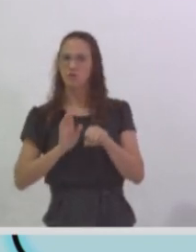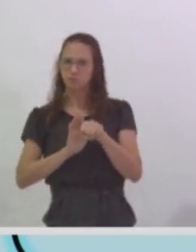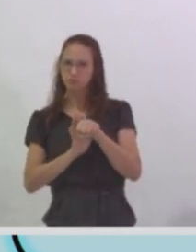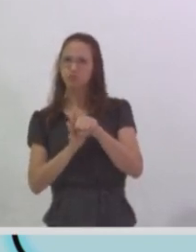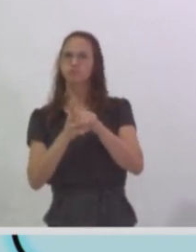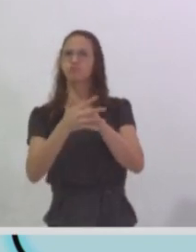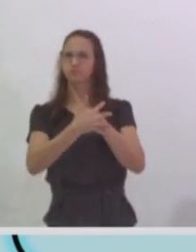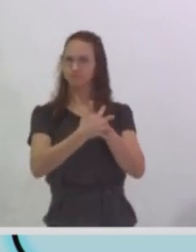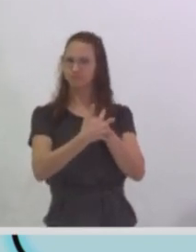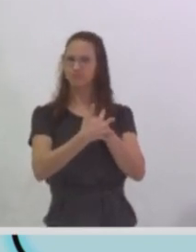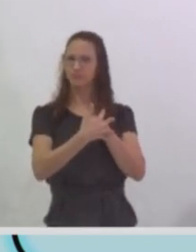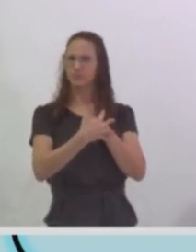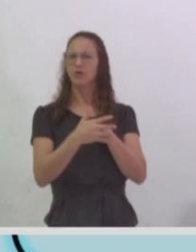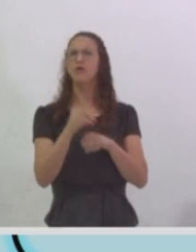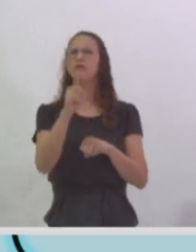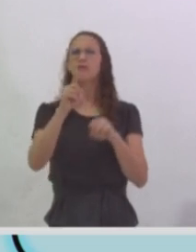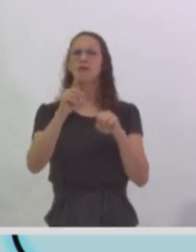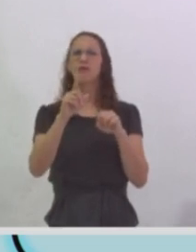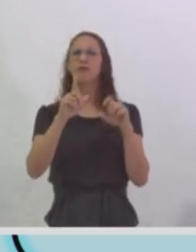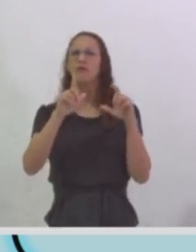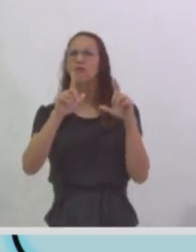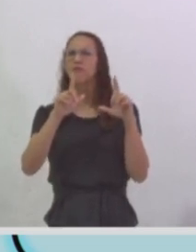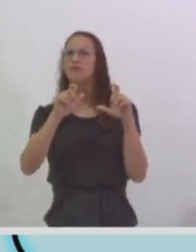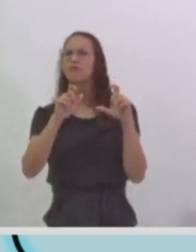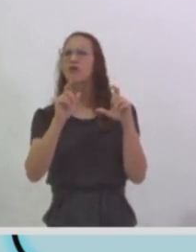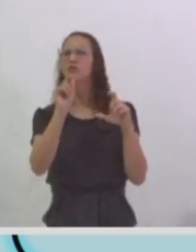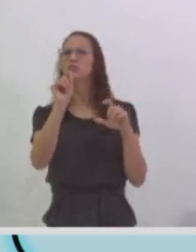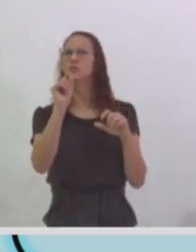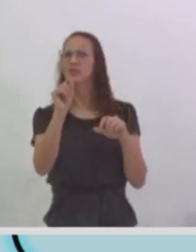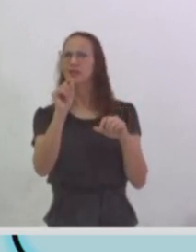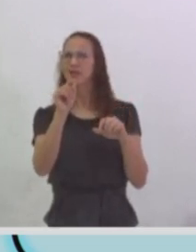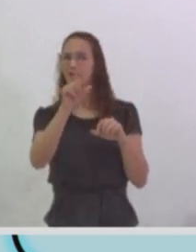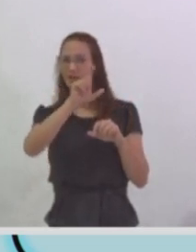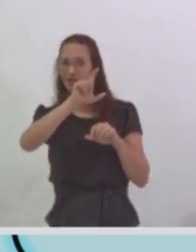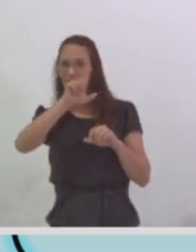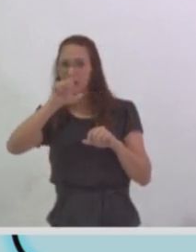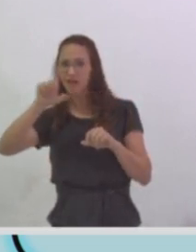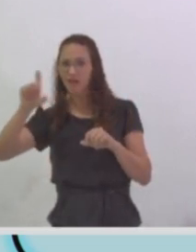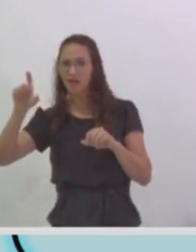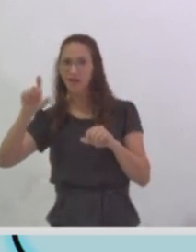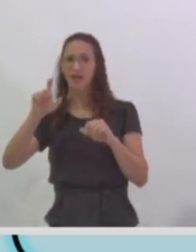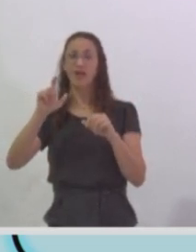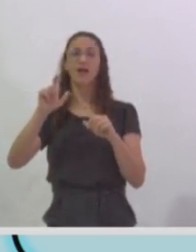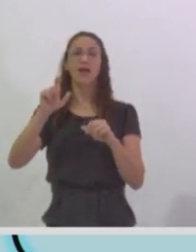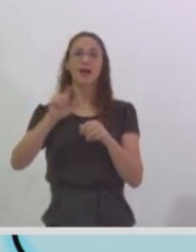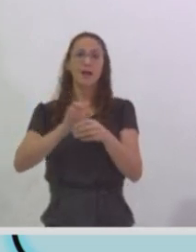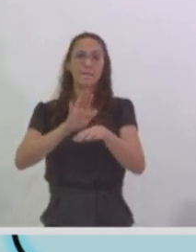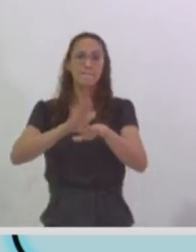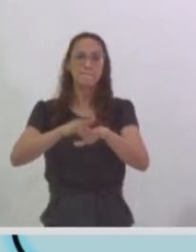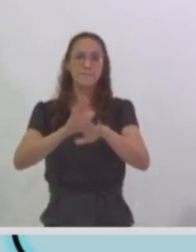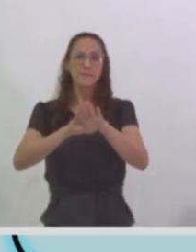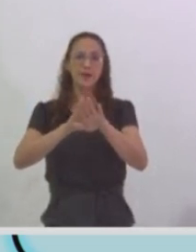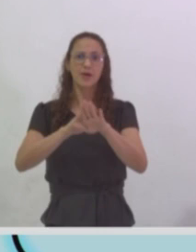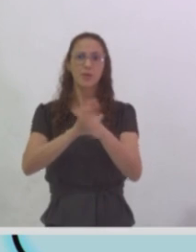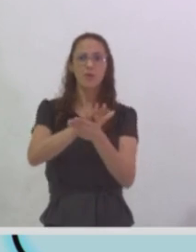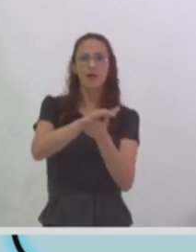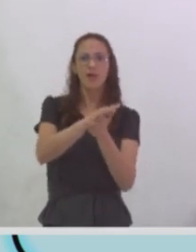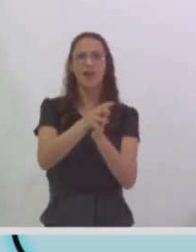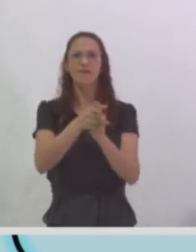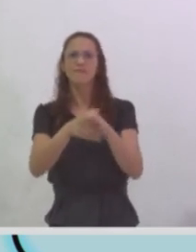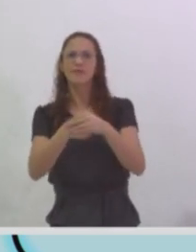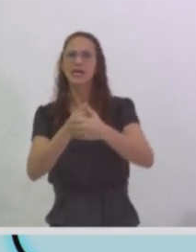imagem. Que imagem é essa? Lave as mãos por quanto tempo? Fala para mim.